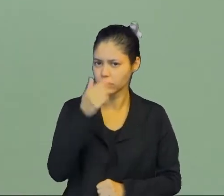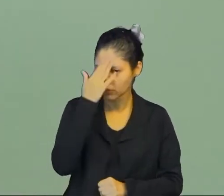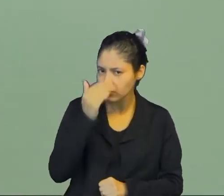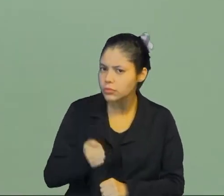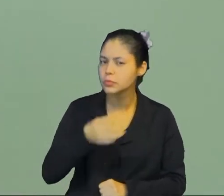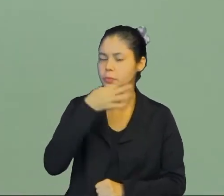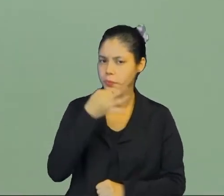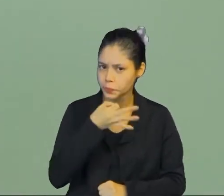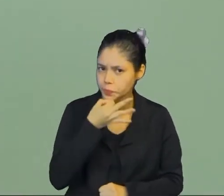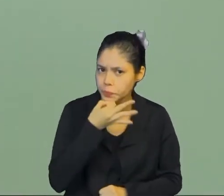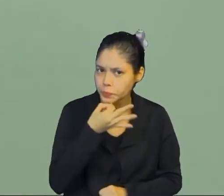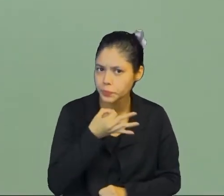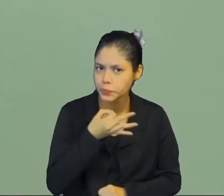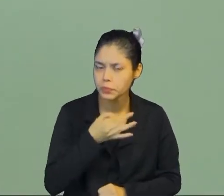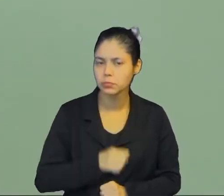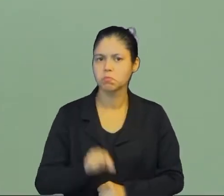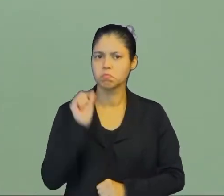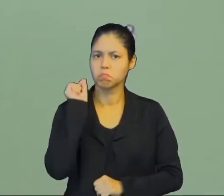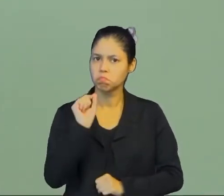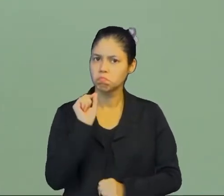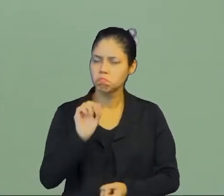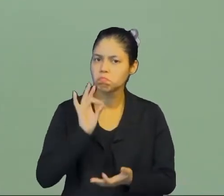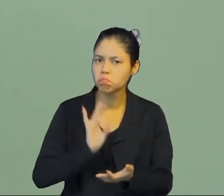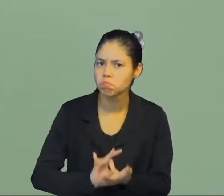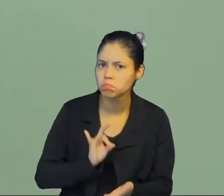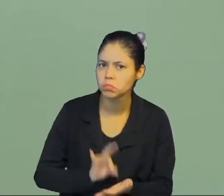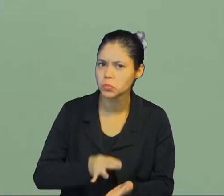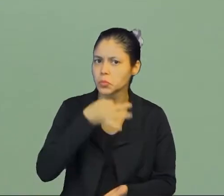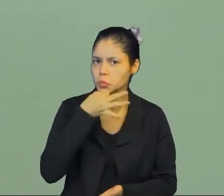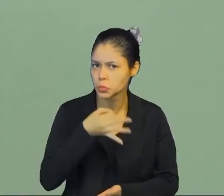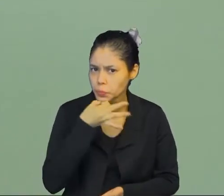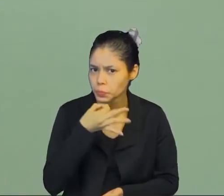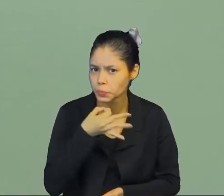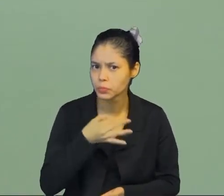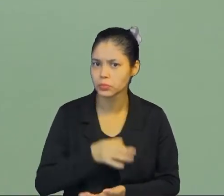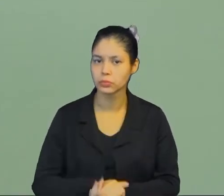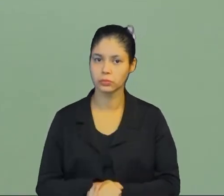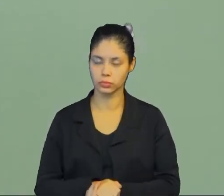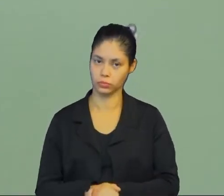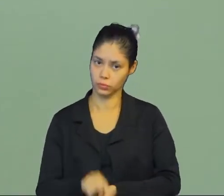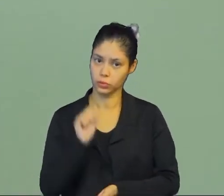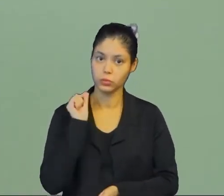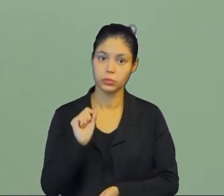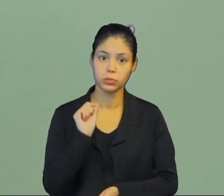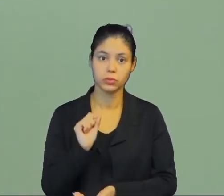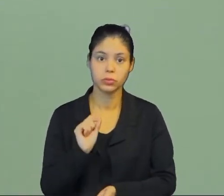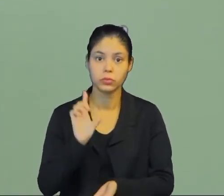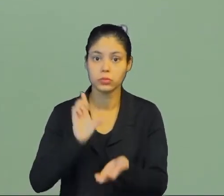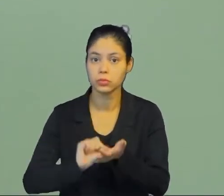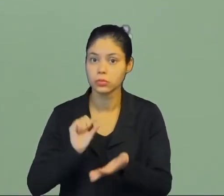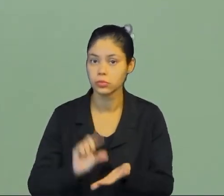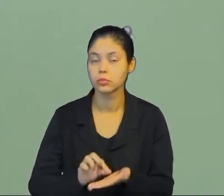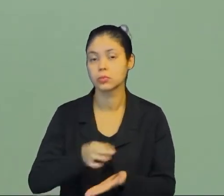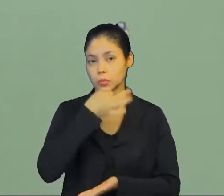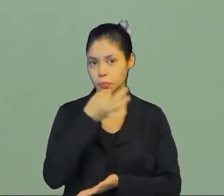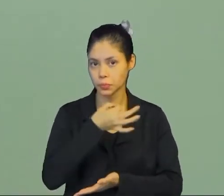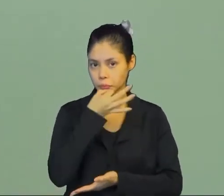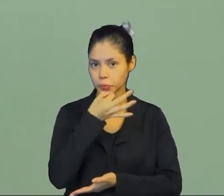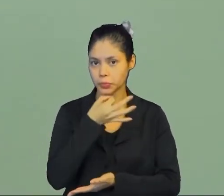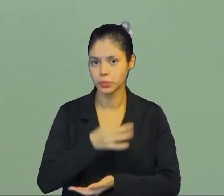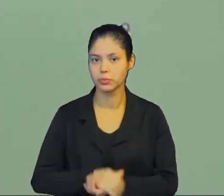sabe opinar? O que é de fato opinar? O que é um artigo de